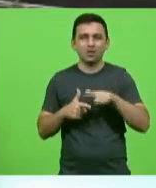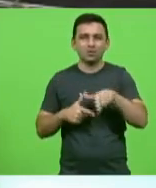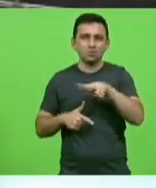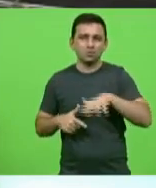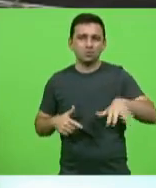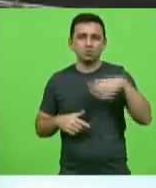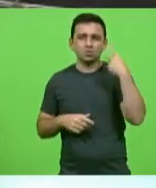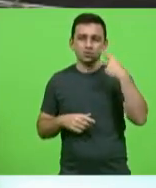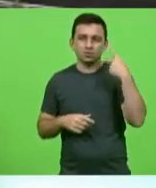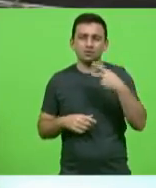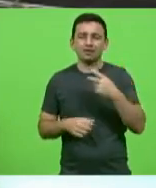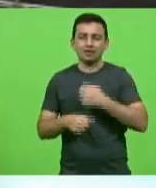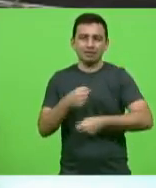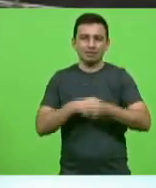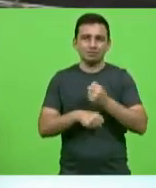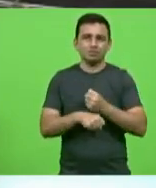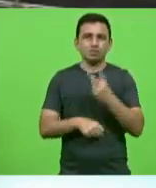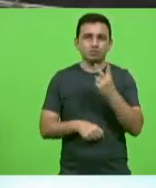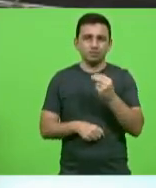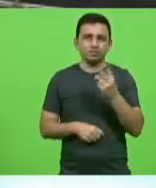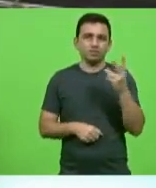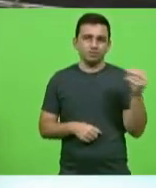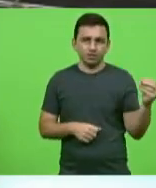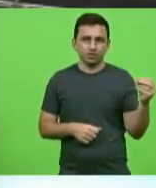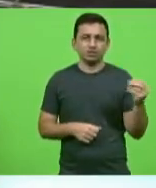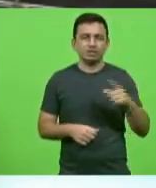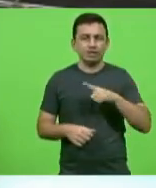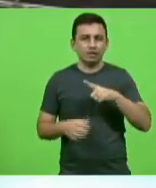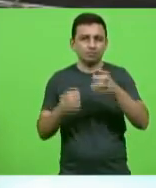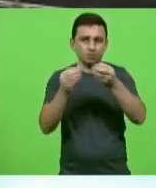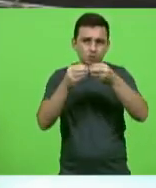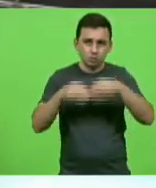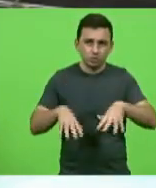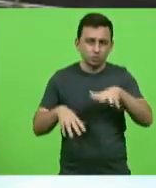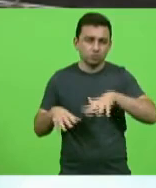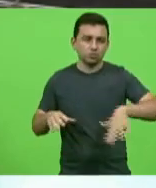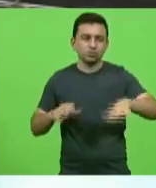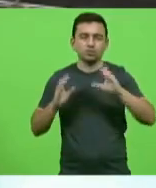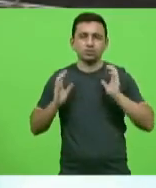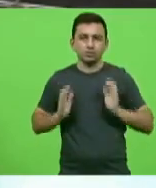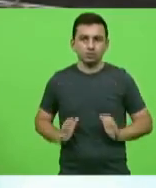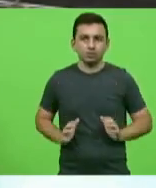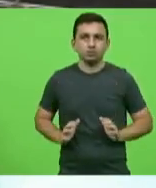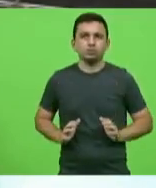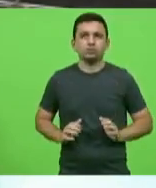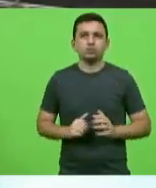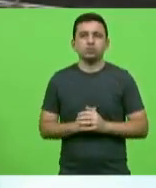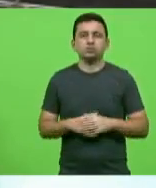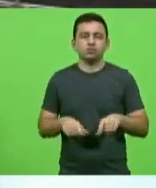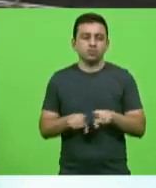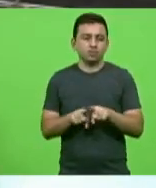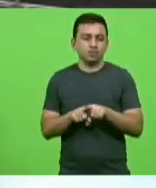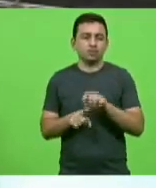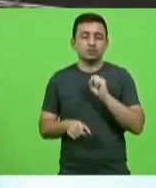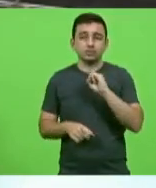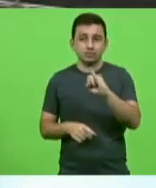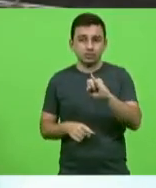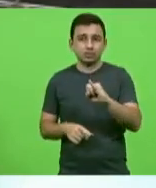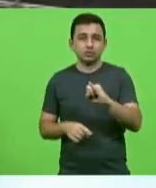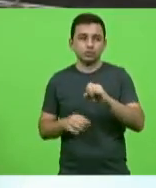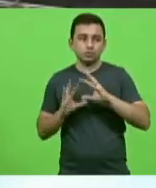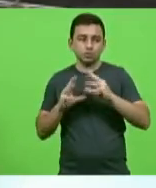vivenciada no ano 2020 e que só trouxe prejuízos aos cidadãos aliás se na Seara criminal